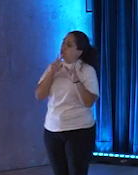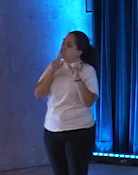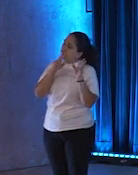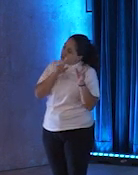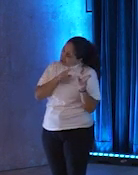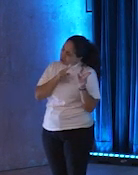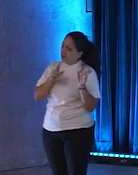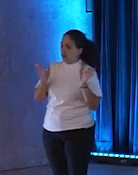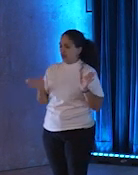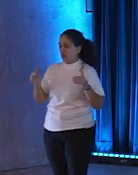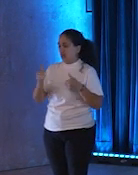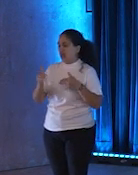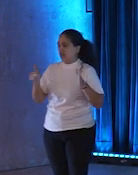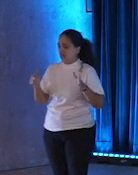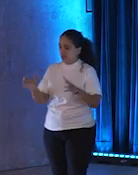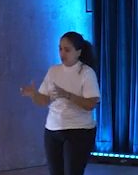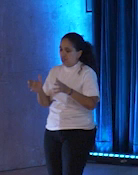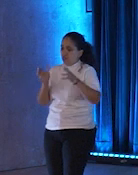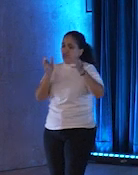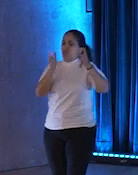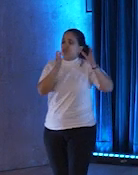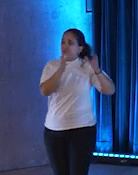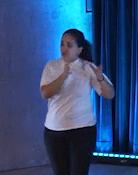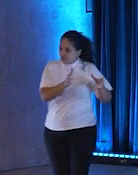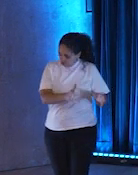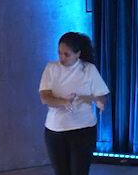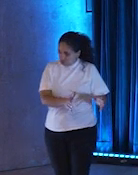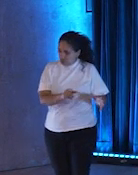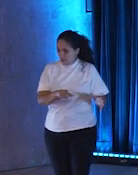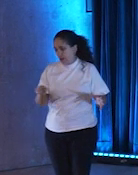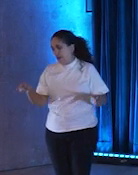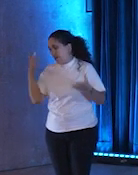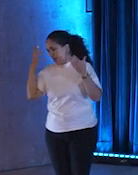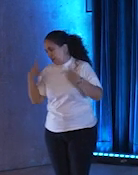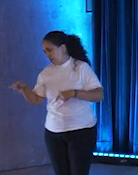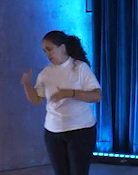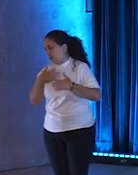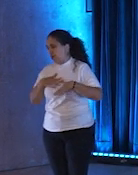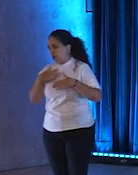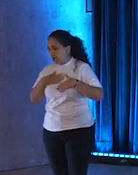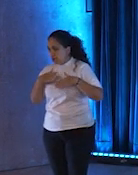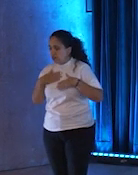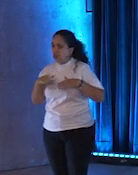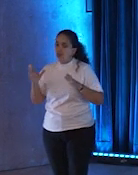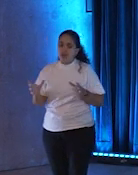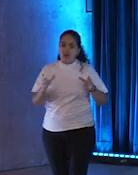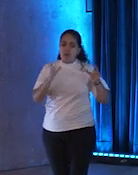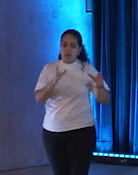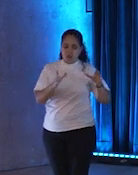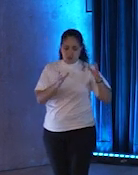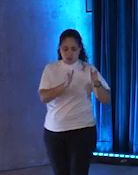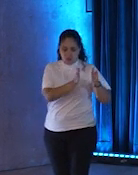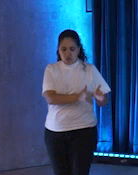tropa, as canastras eram retiradas do lombo dos animais para que eles pudessem descansar e colocadas